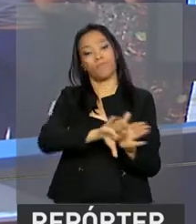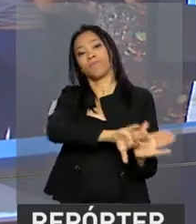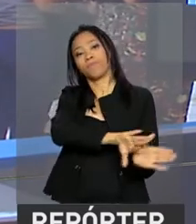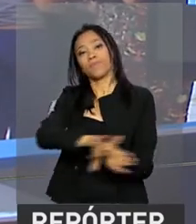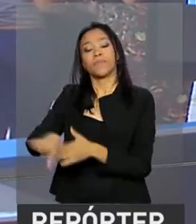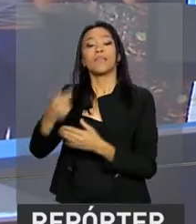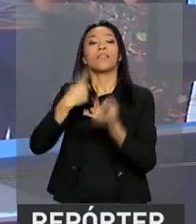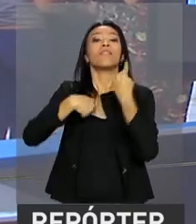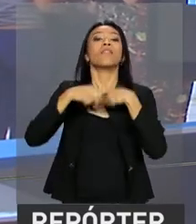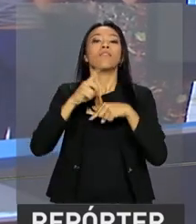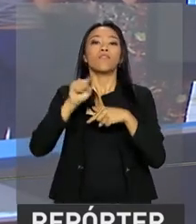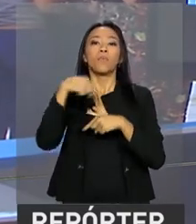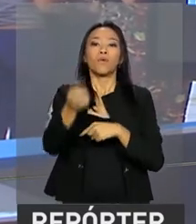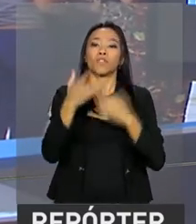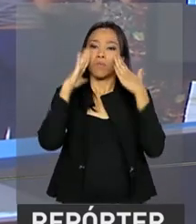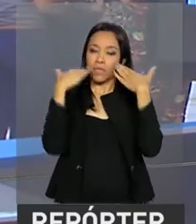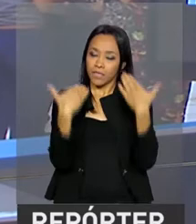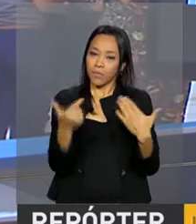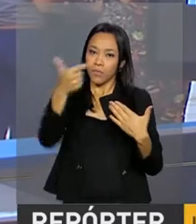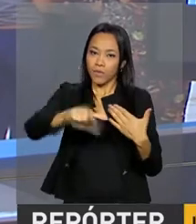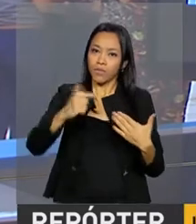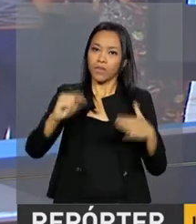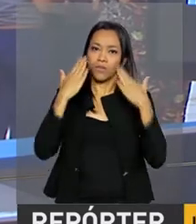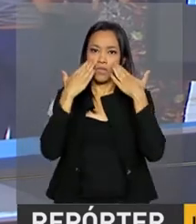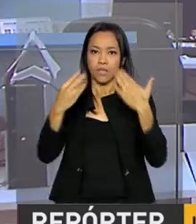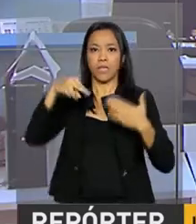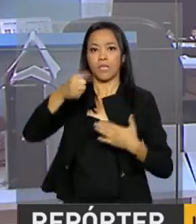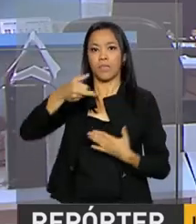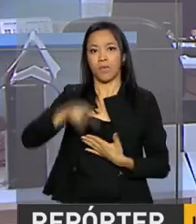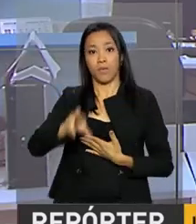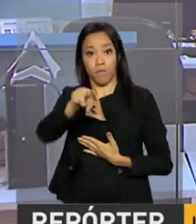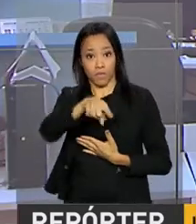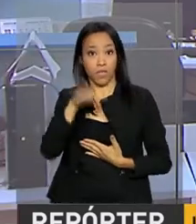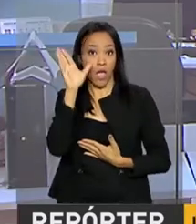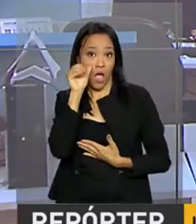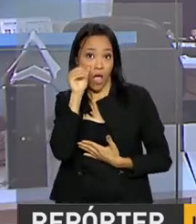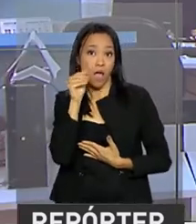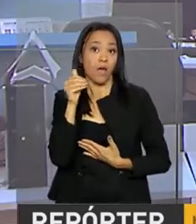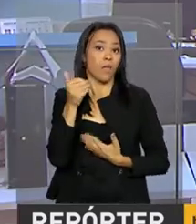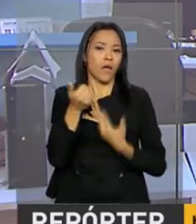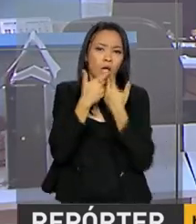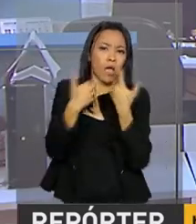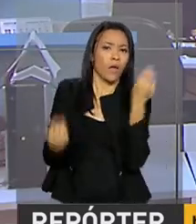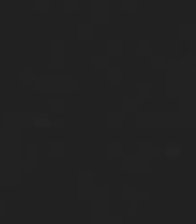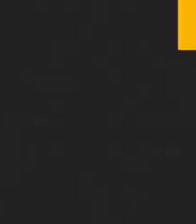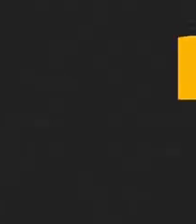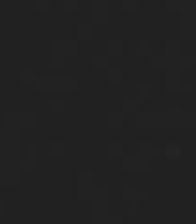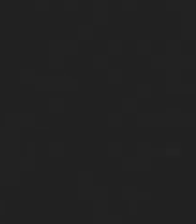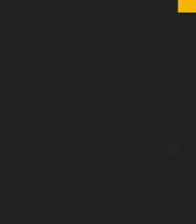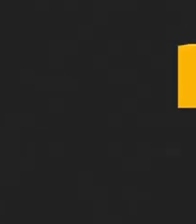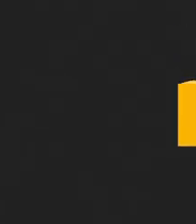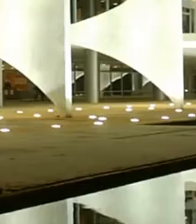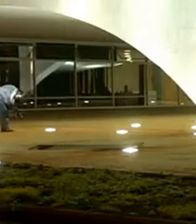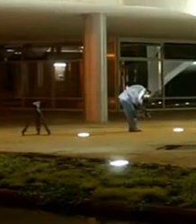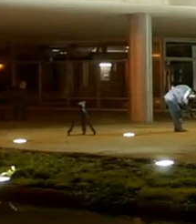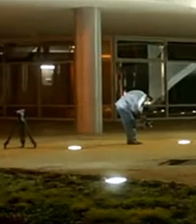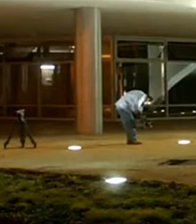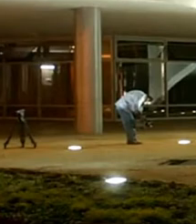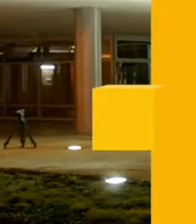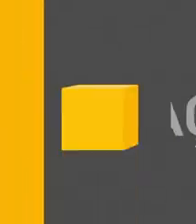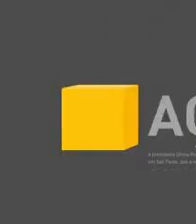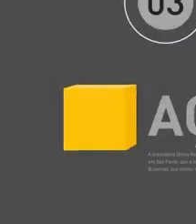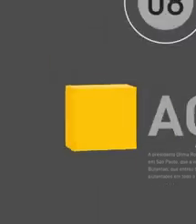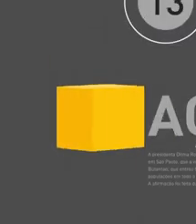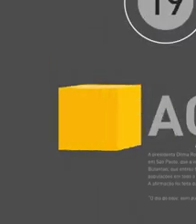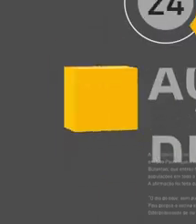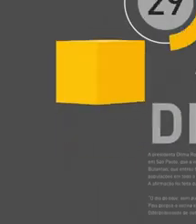meio-dia na próxima edição do Repórter NBR. Acompanhe as notícias também pelas nossas redes sociais.